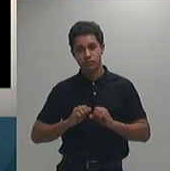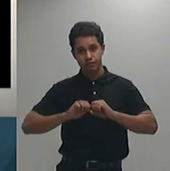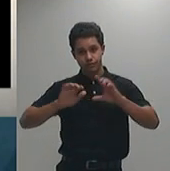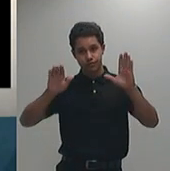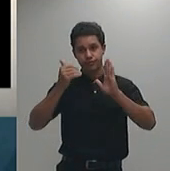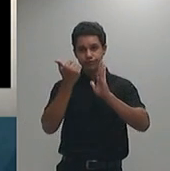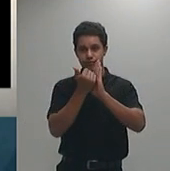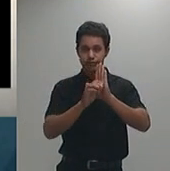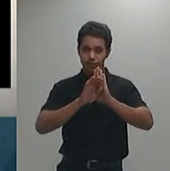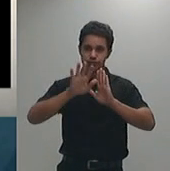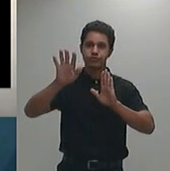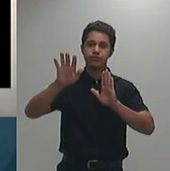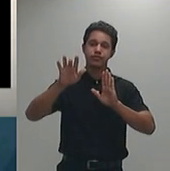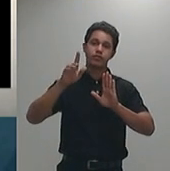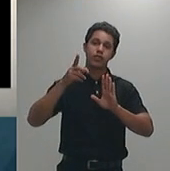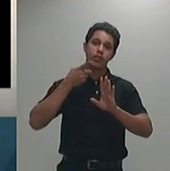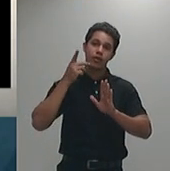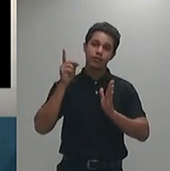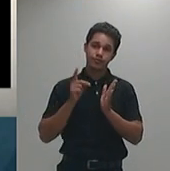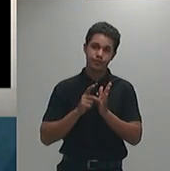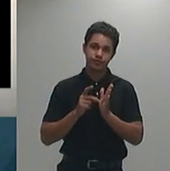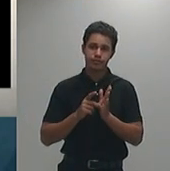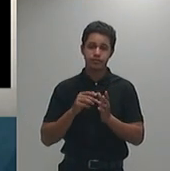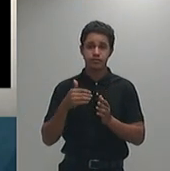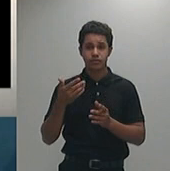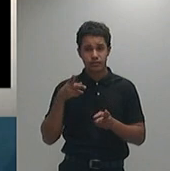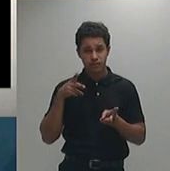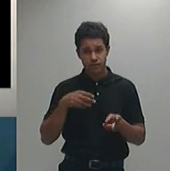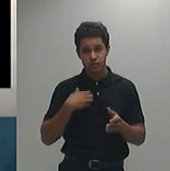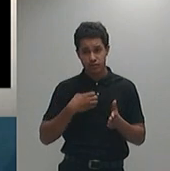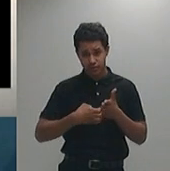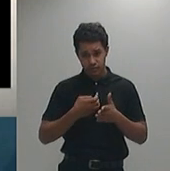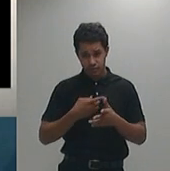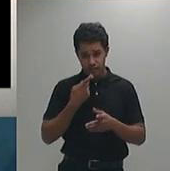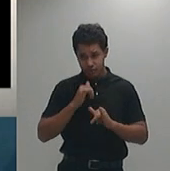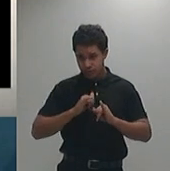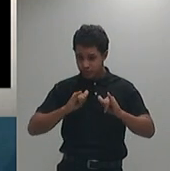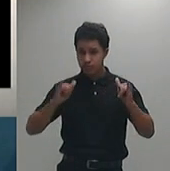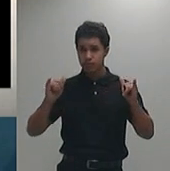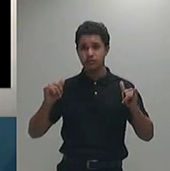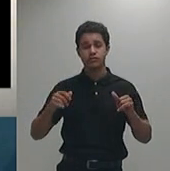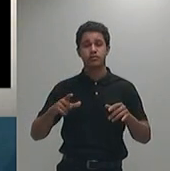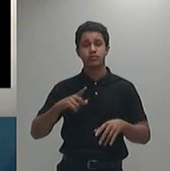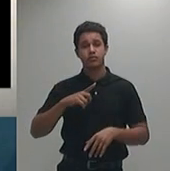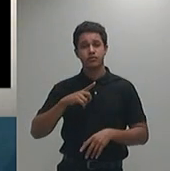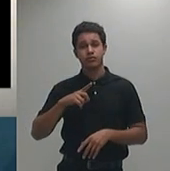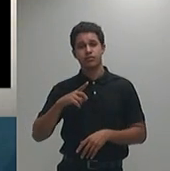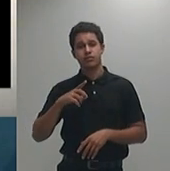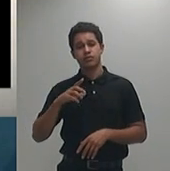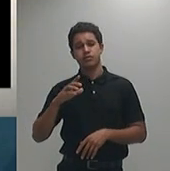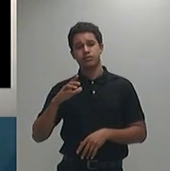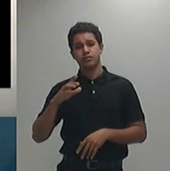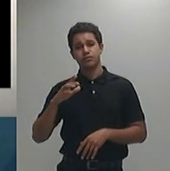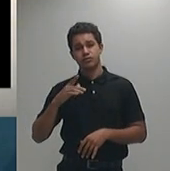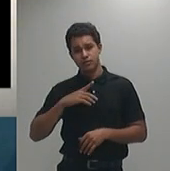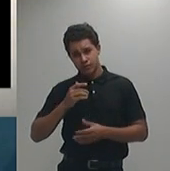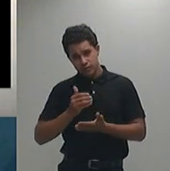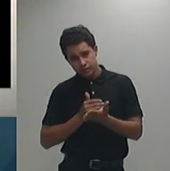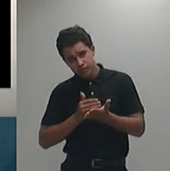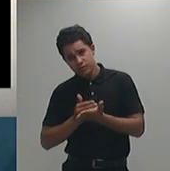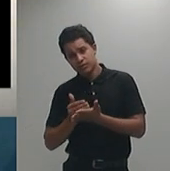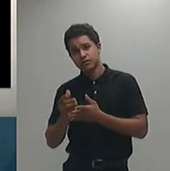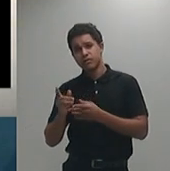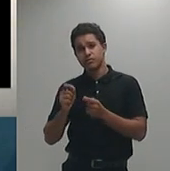fato relevante e assim que a companhia anunciou que iria Iniciar iniciar as investigações